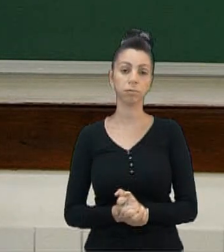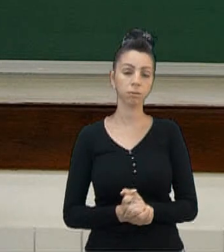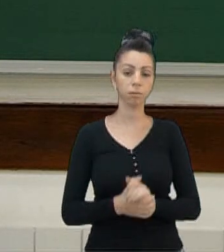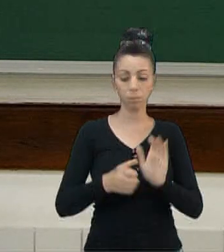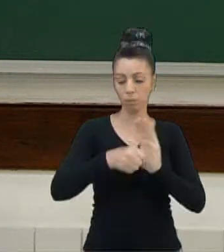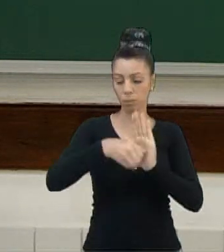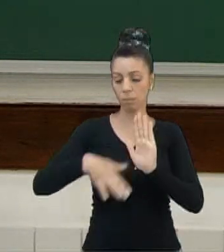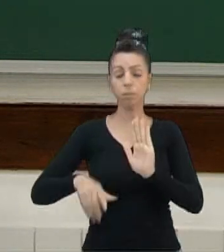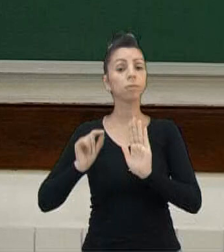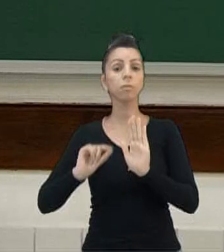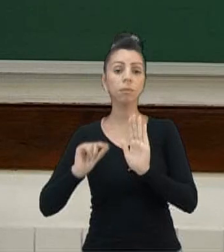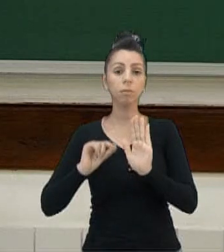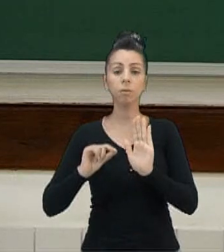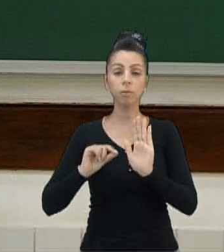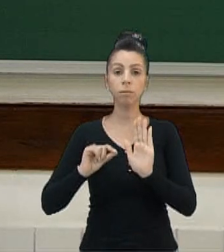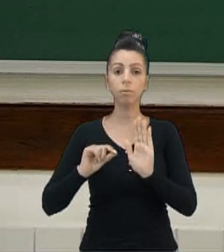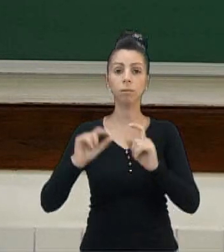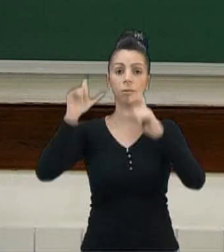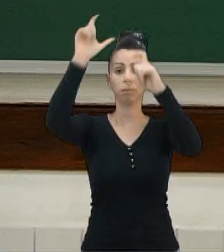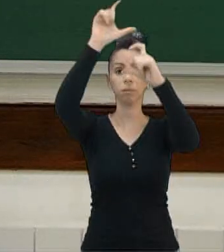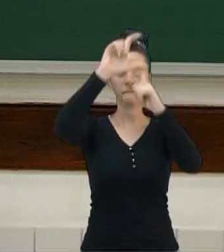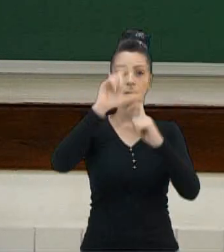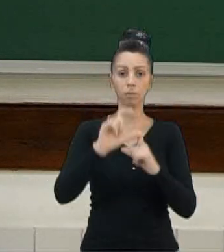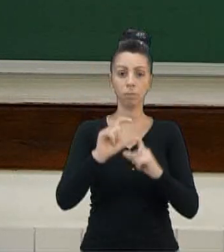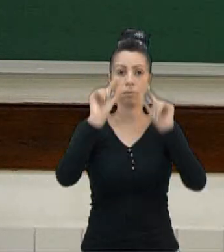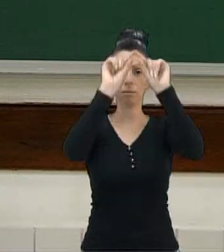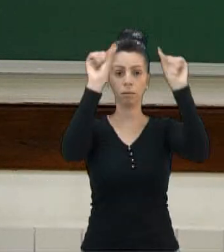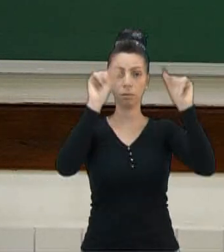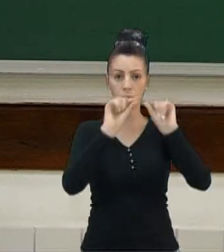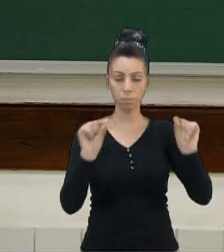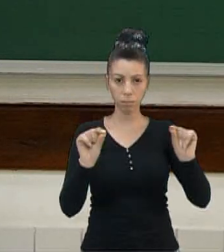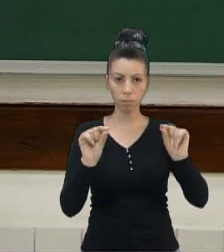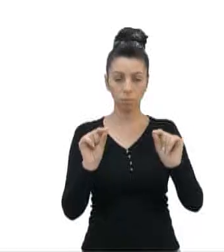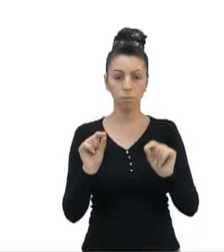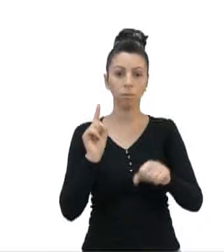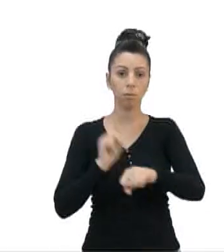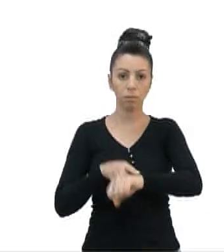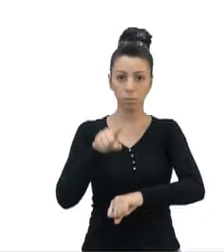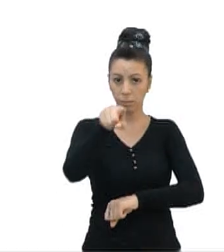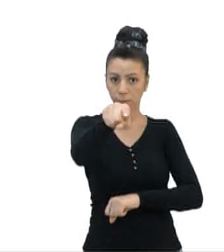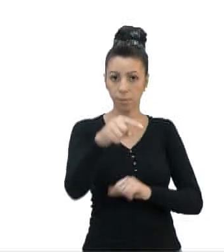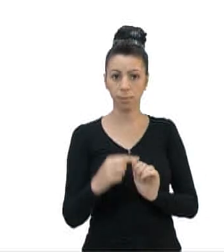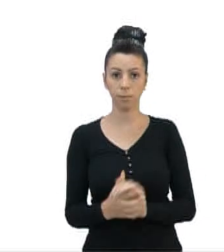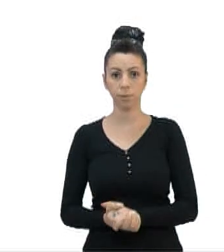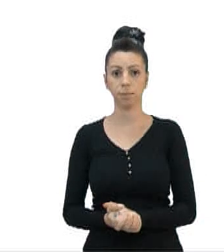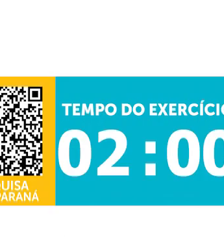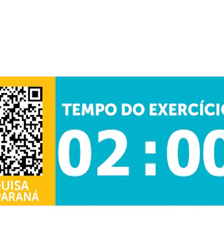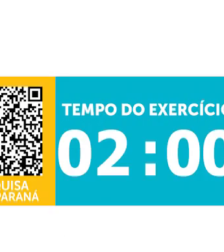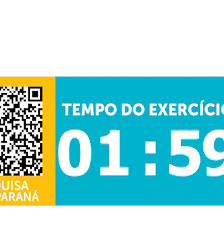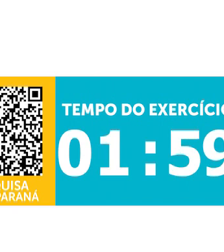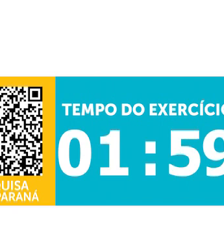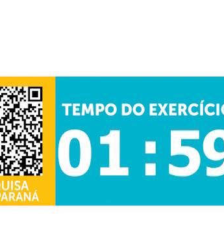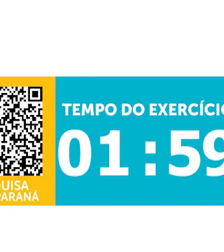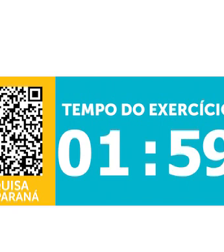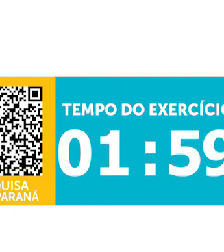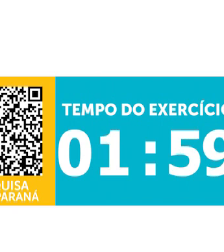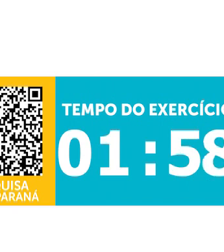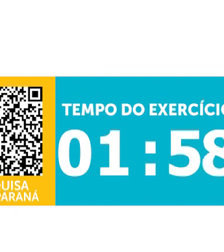de linguagem e quantos versos tem e estrofes. Tempo para você fazer.